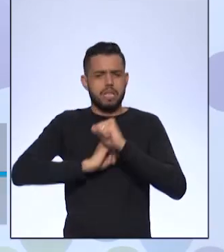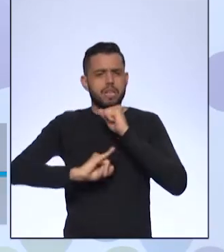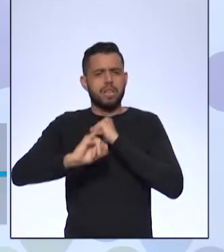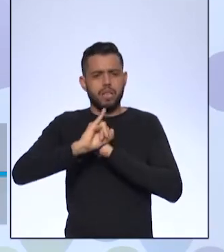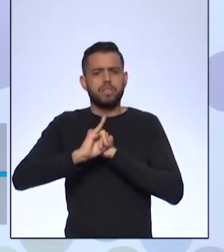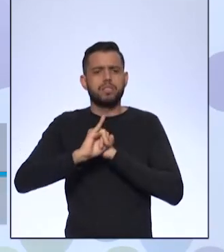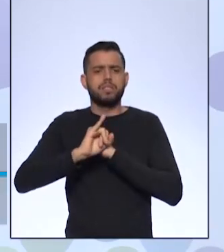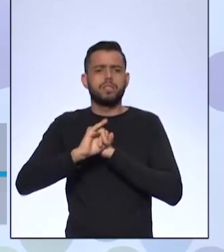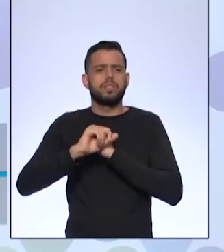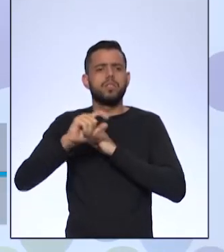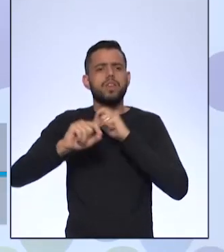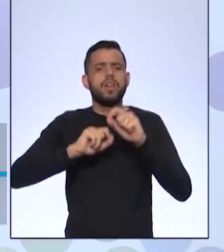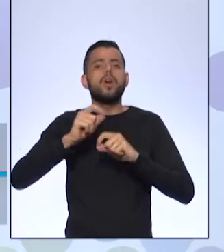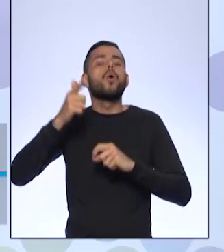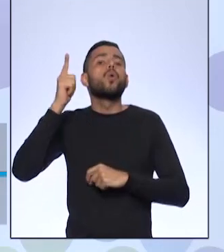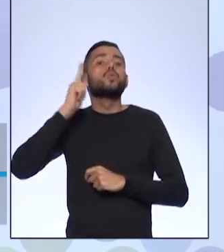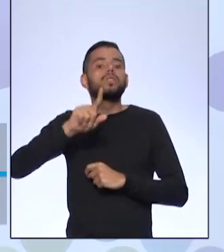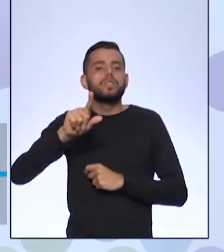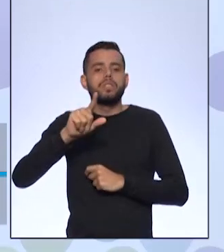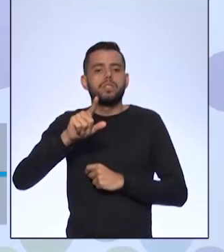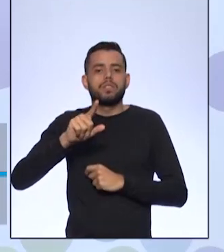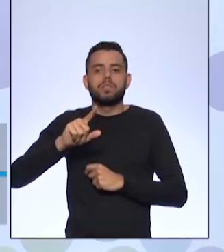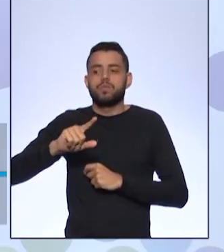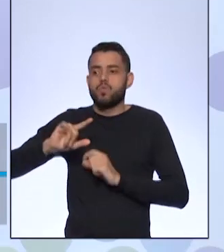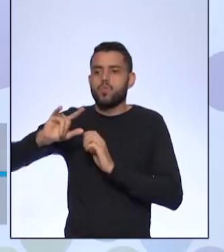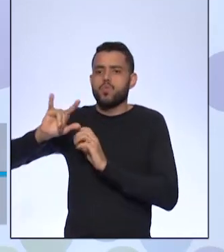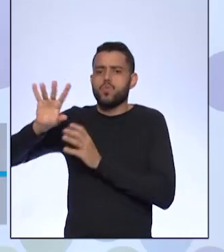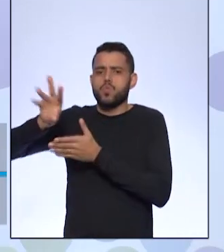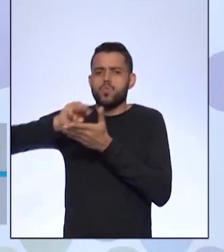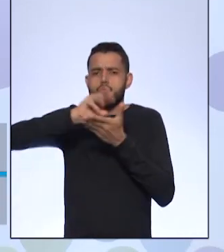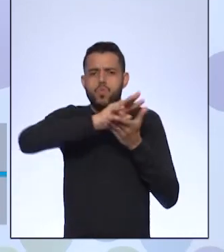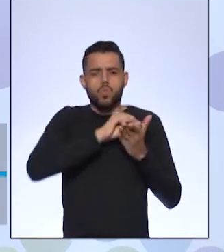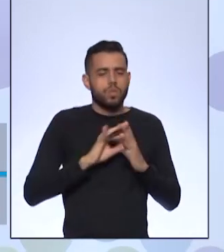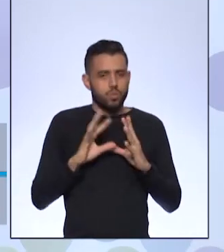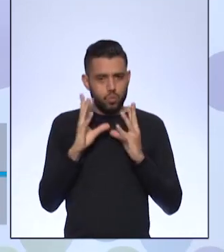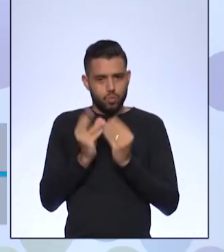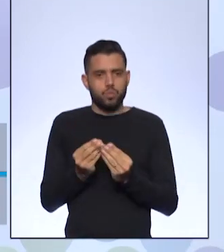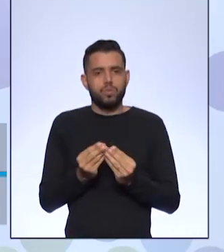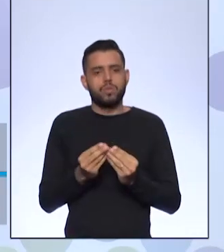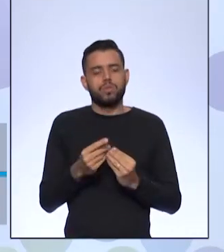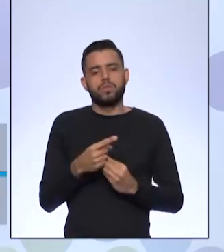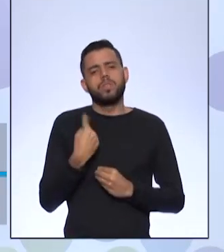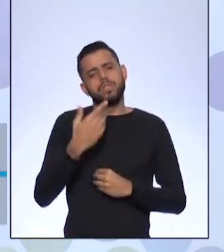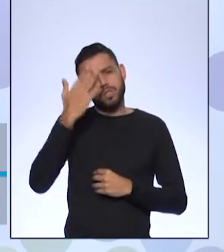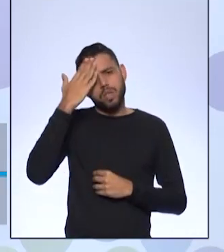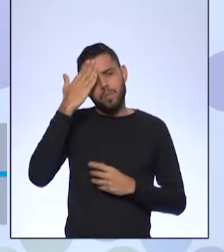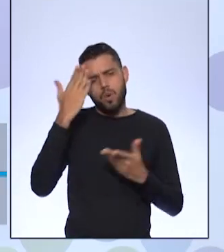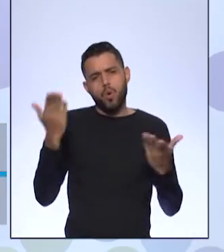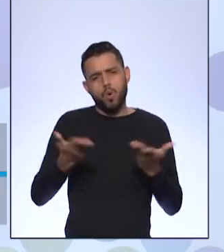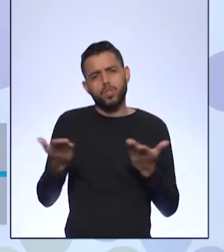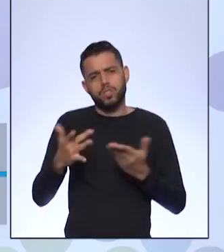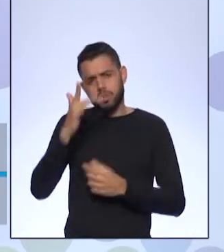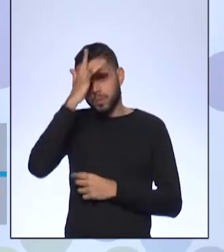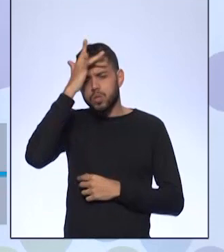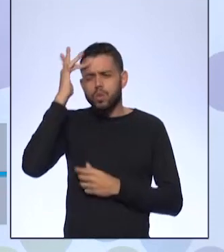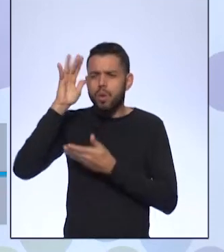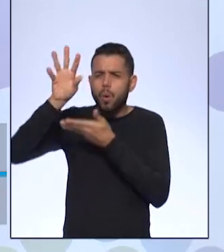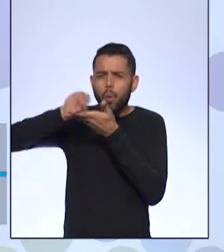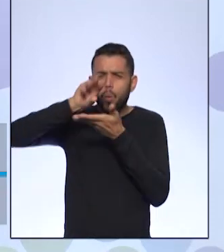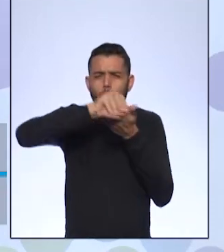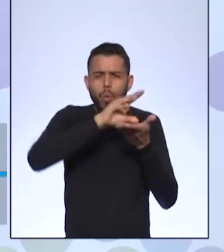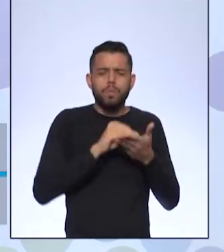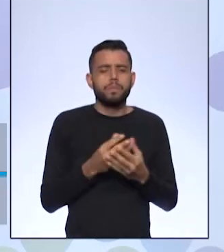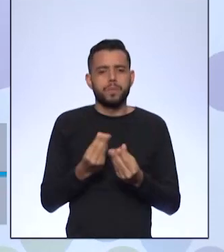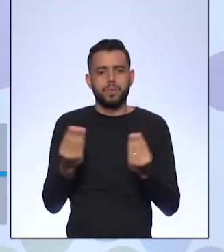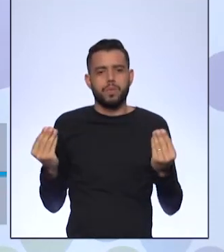a ponto de conseguir hackear tudo, né? A gente sabe que hoje o poder de hackear das pessoas é muito grande. Então,